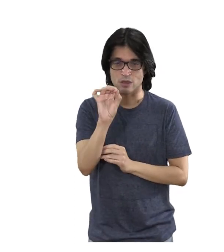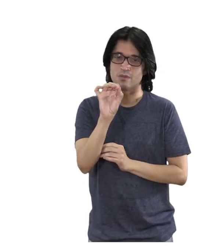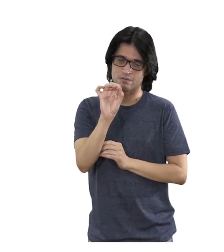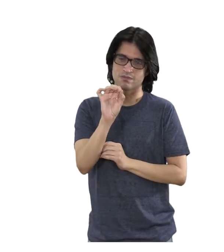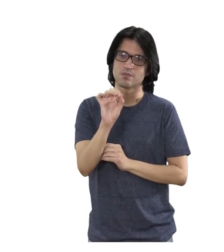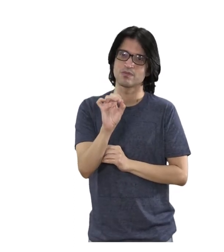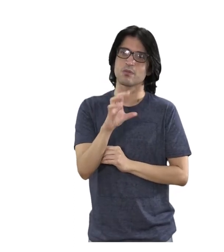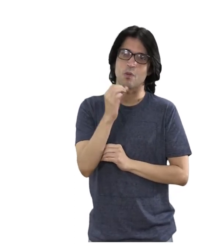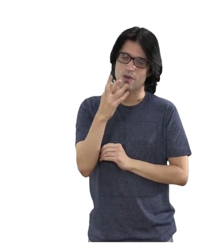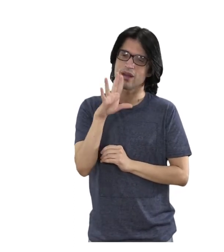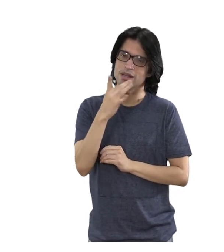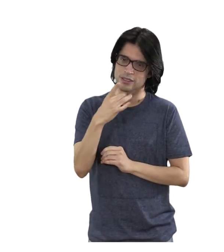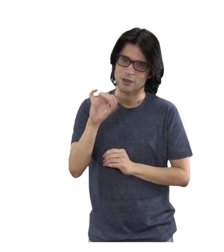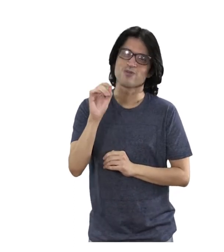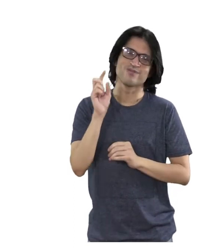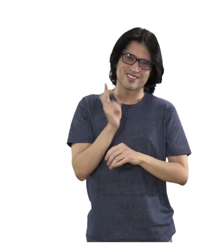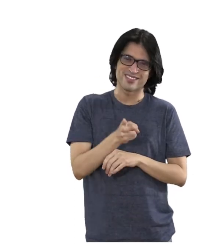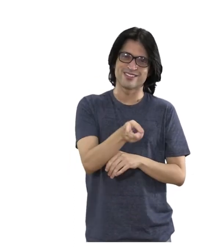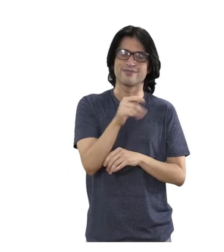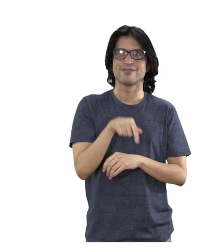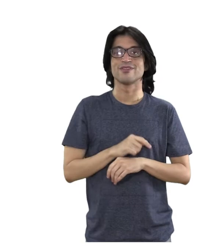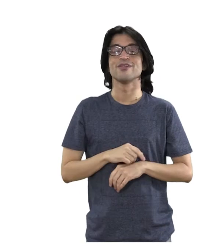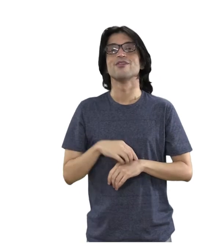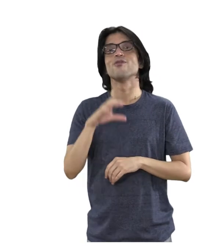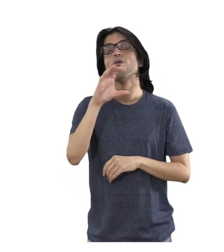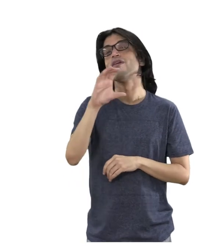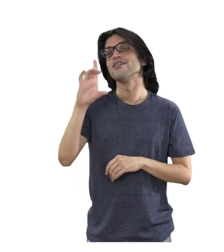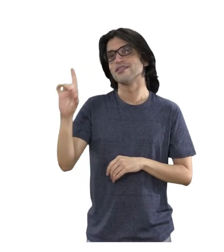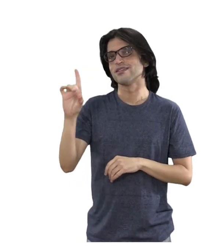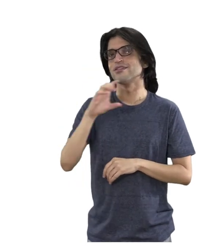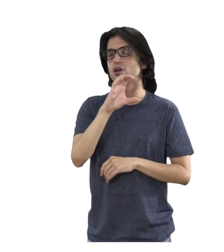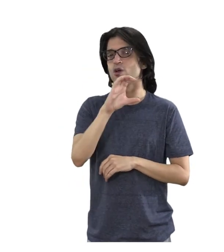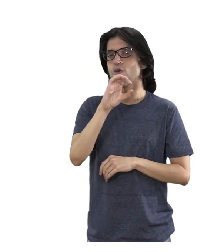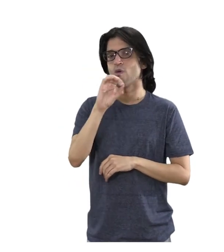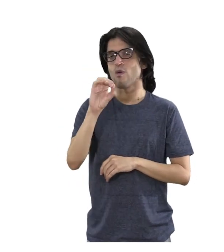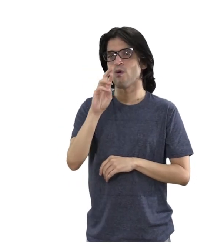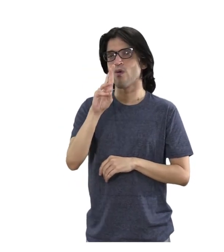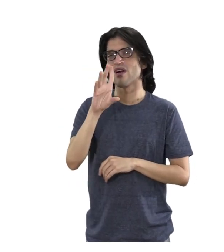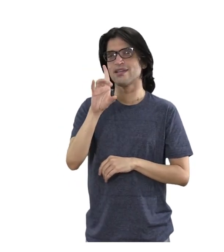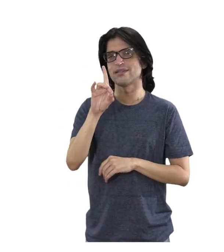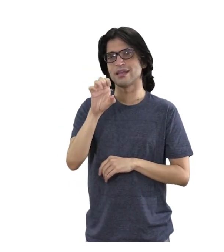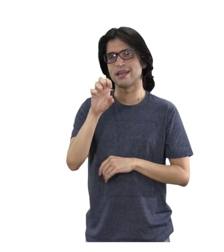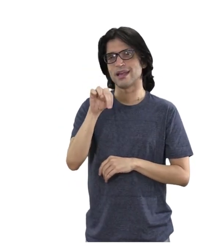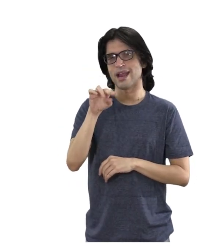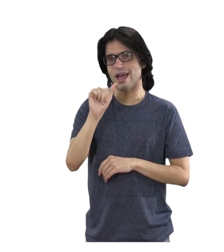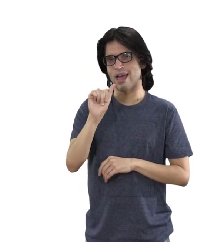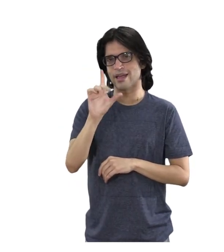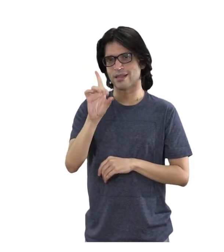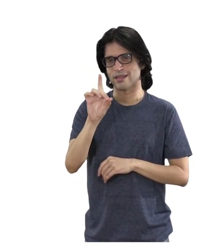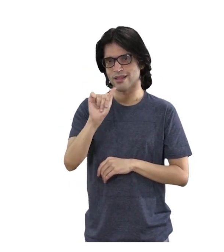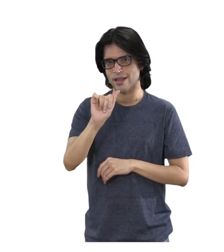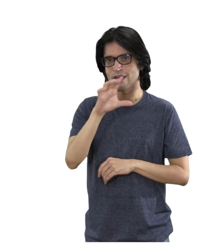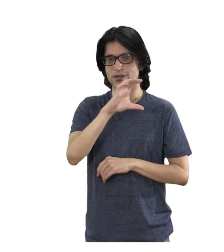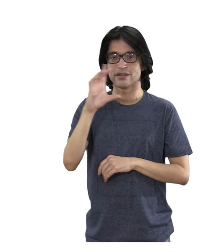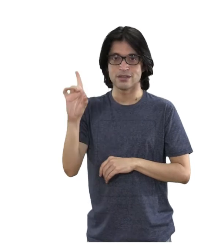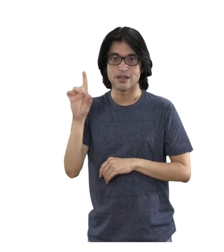né? Então aqui vamos entrar nas orações coordenadas. O que é uma oração coordenada? Ela é aquela que se coloca ao lado de